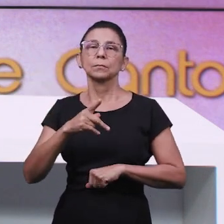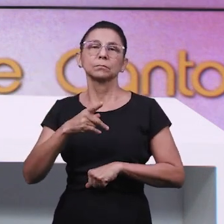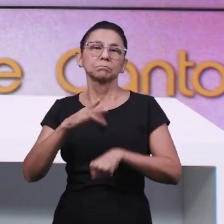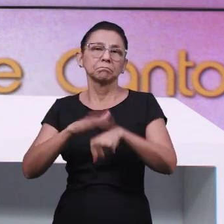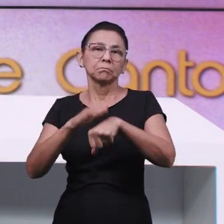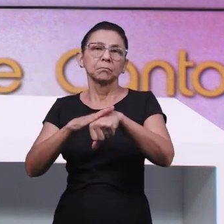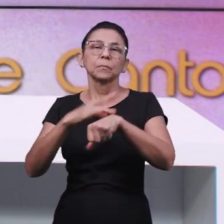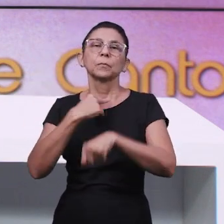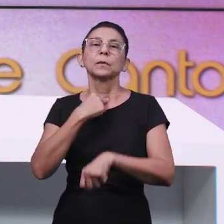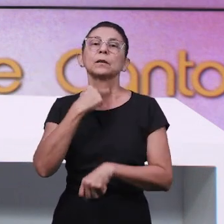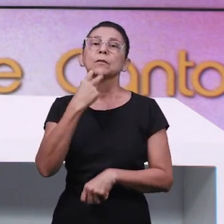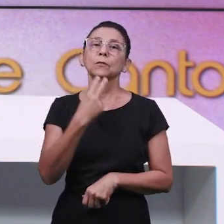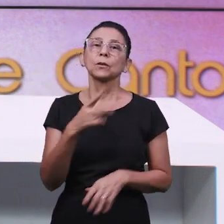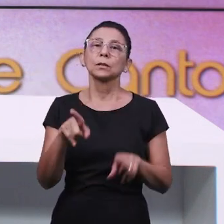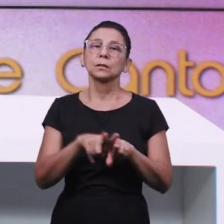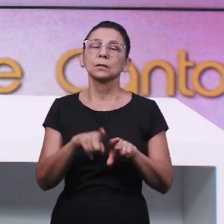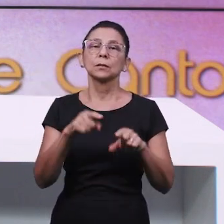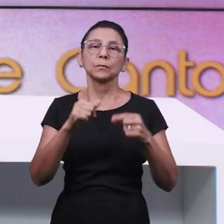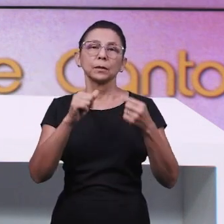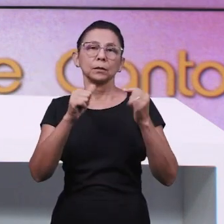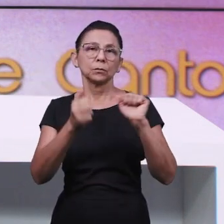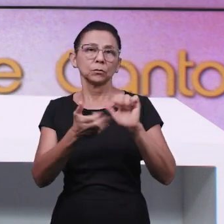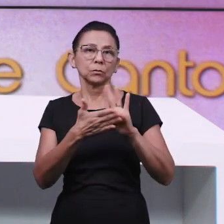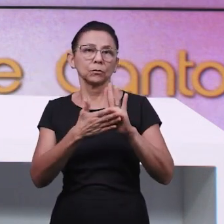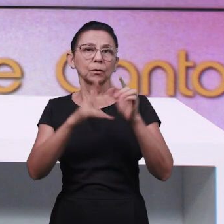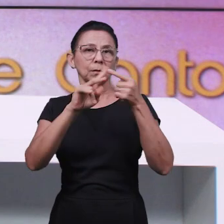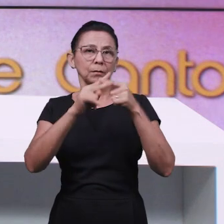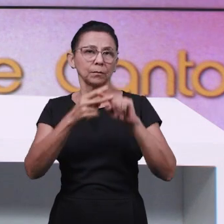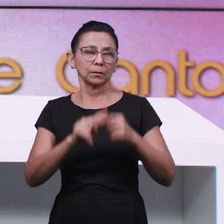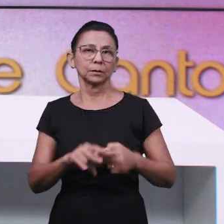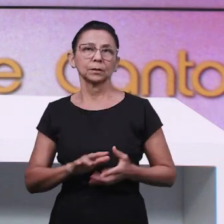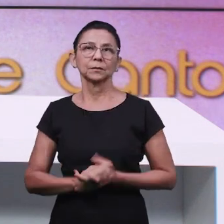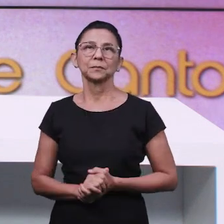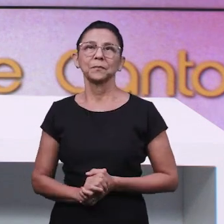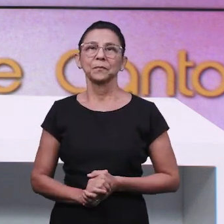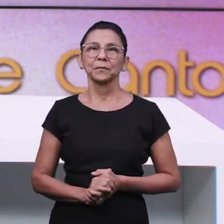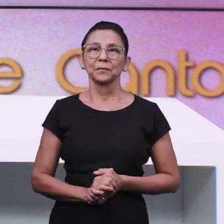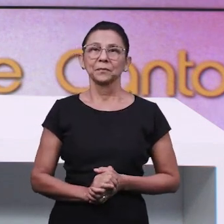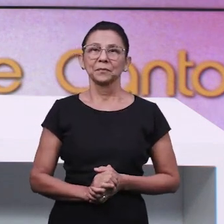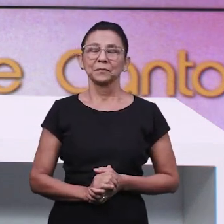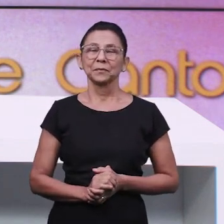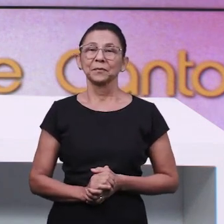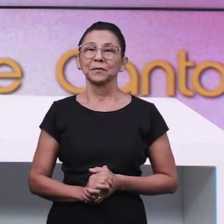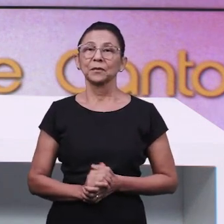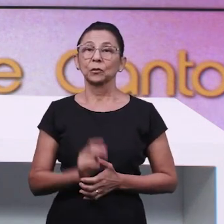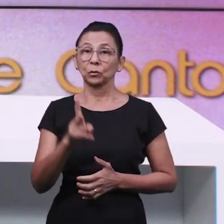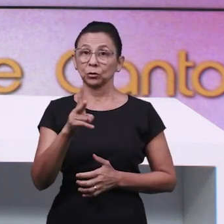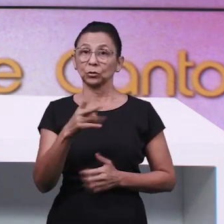conseguir aperfeiçoar o seu louvor. Nós ficamos aqui, continue acompanhando as nossas